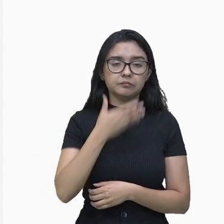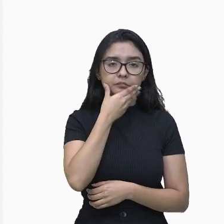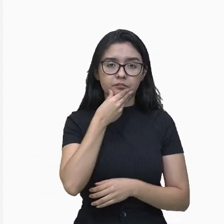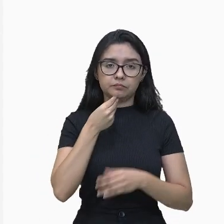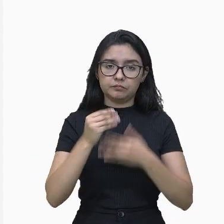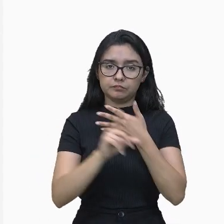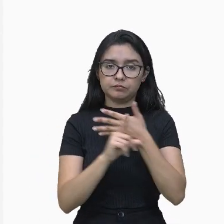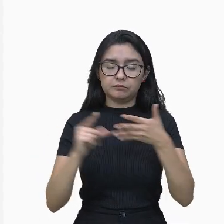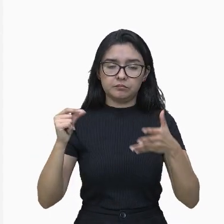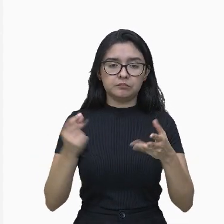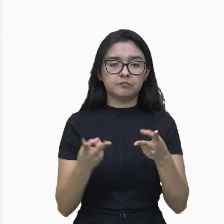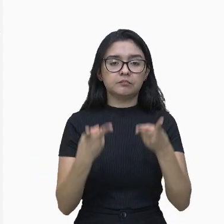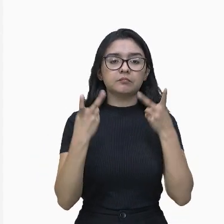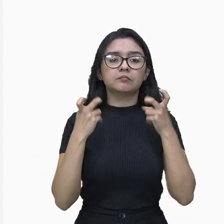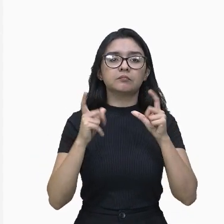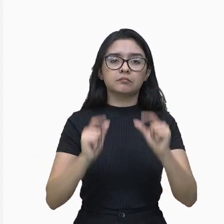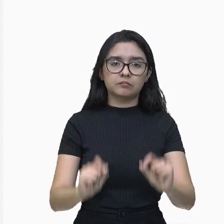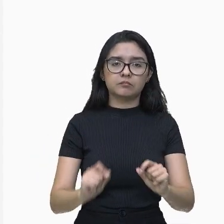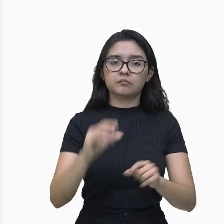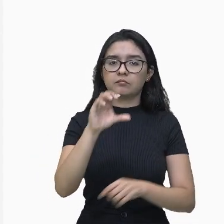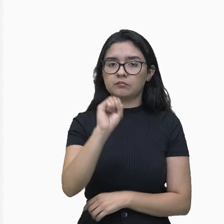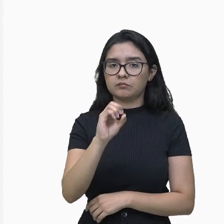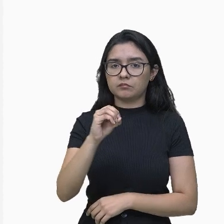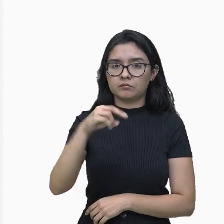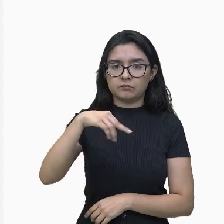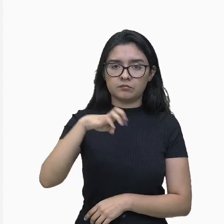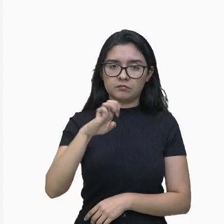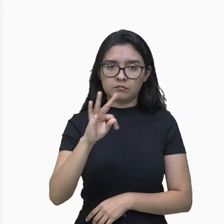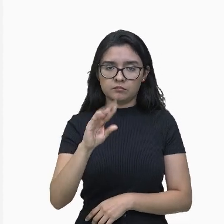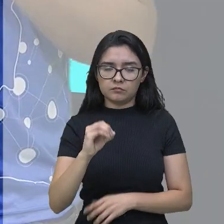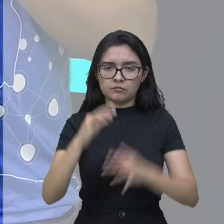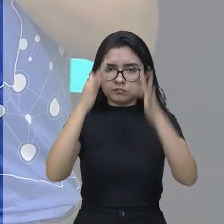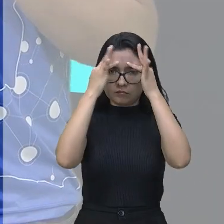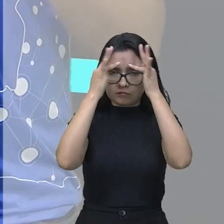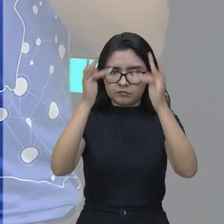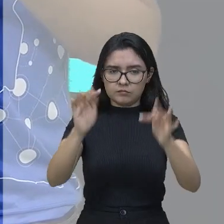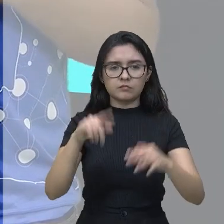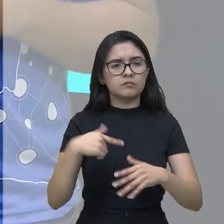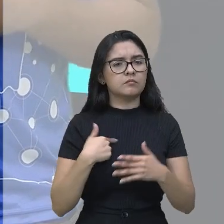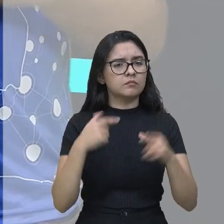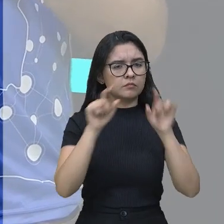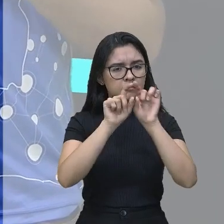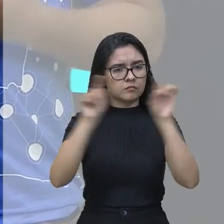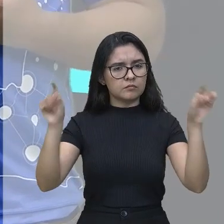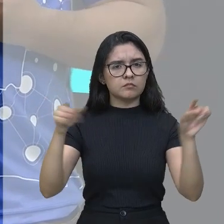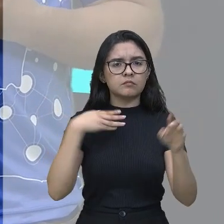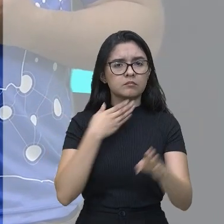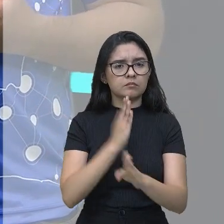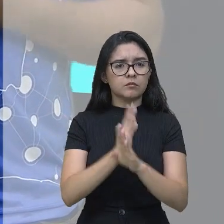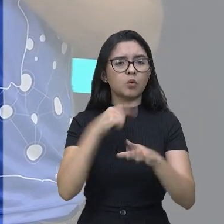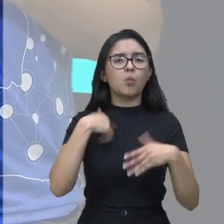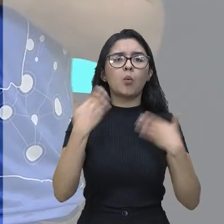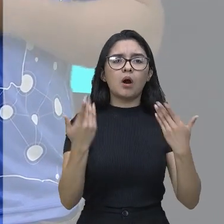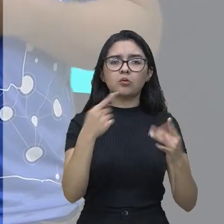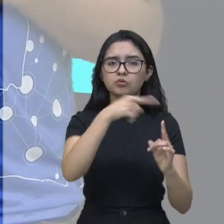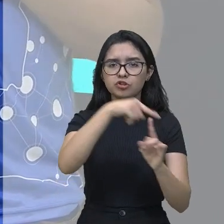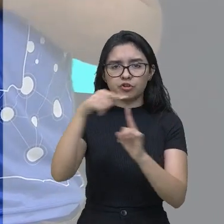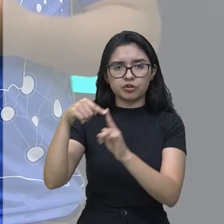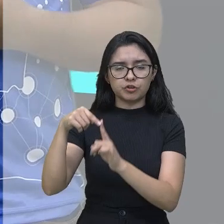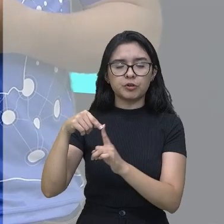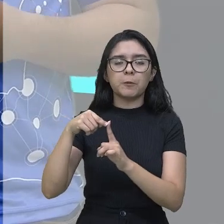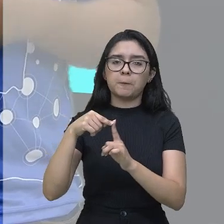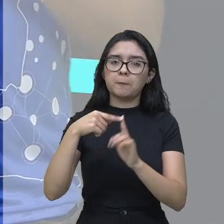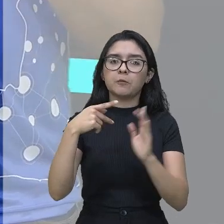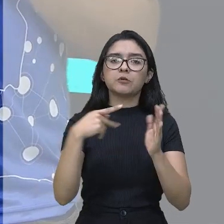observa o Soneto de Fidelidade pelo título do poema nós já temos aqui a identificação do tipo de poema exatamente